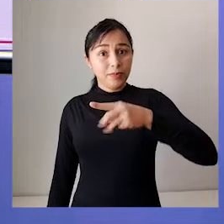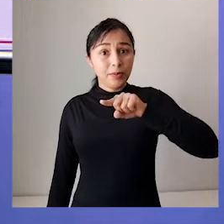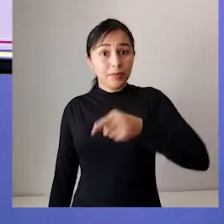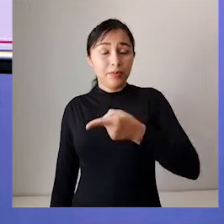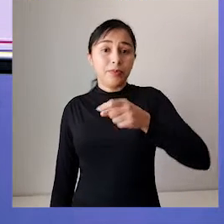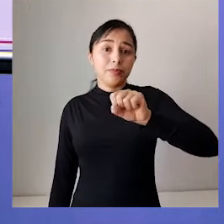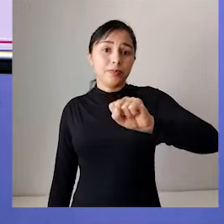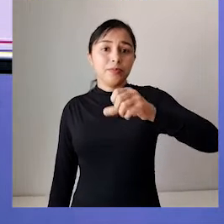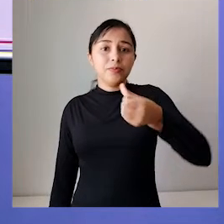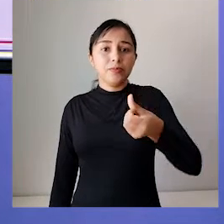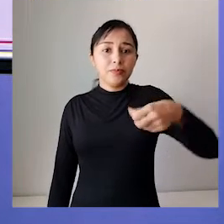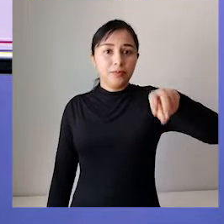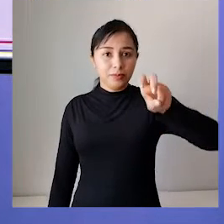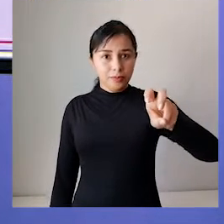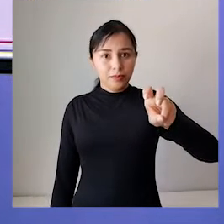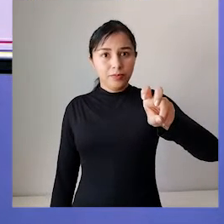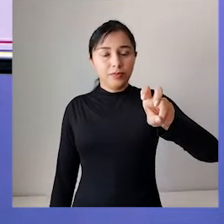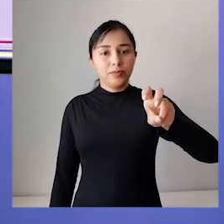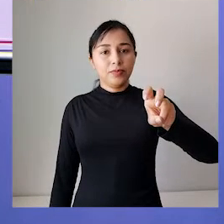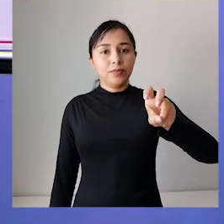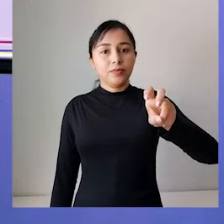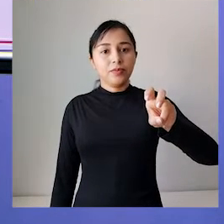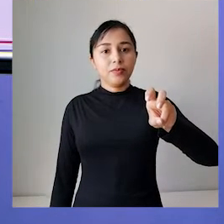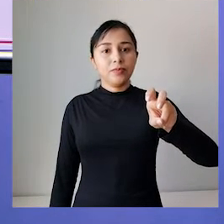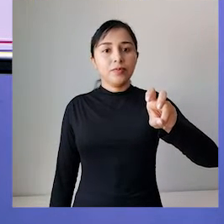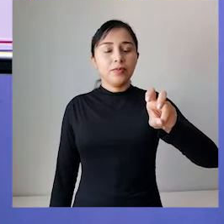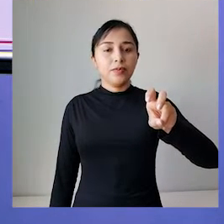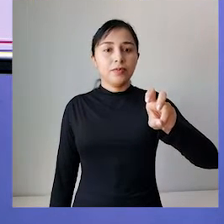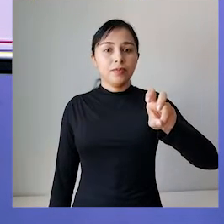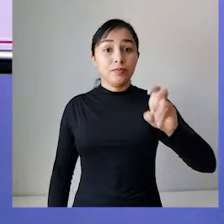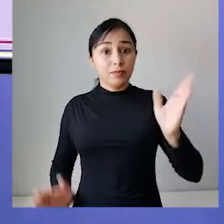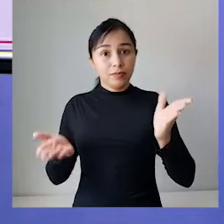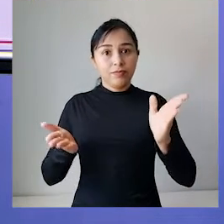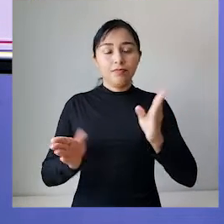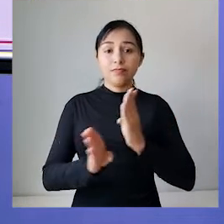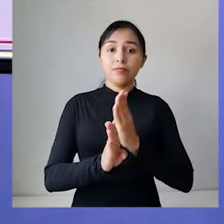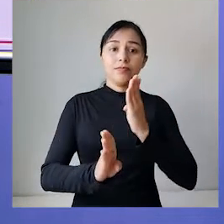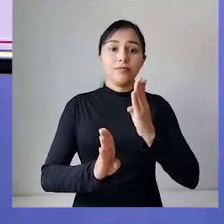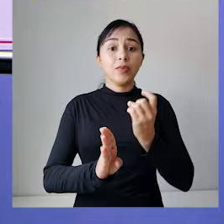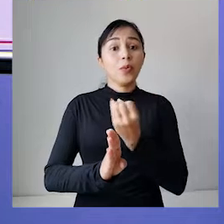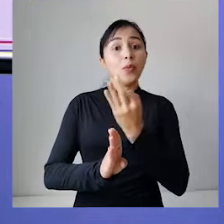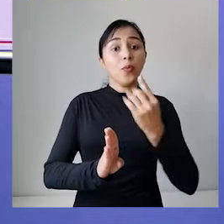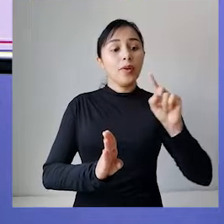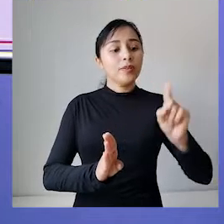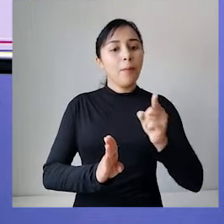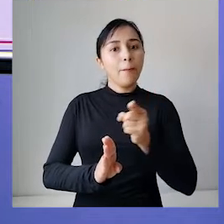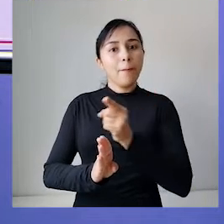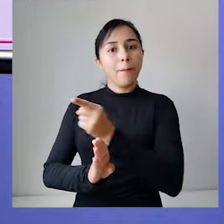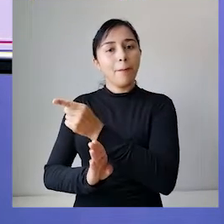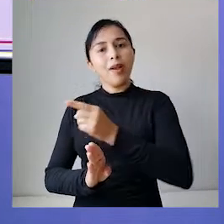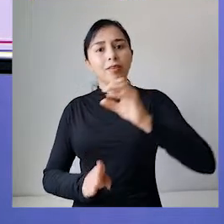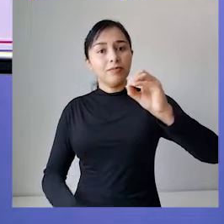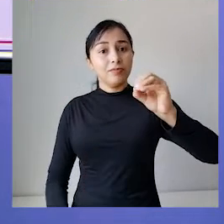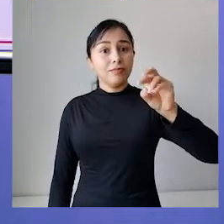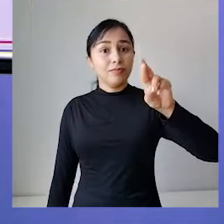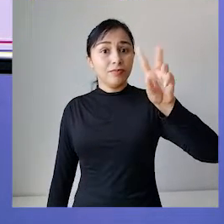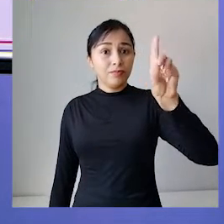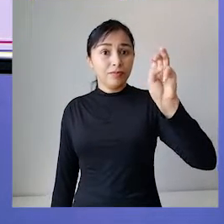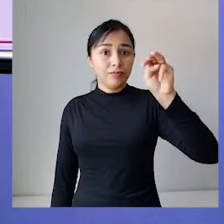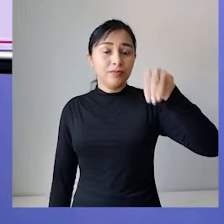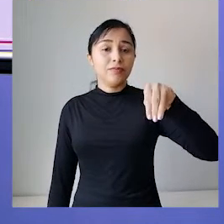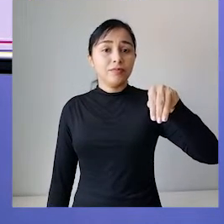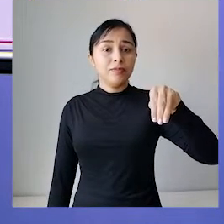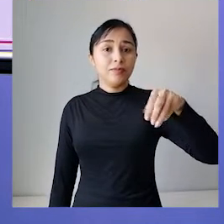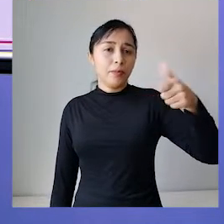23.865. Vamos descobrir quantas ordens esse número tem. Lembrando